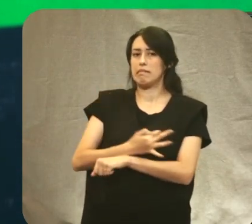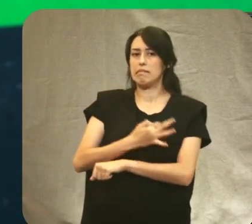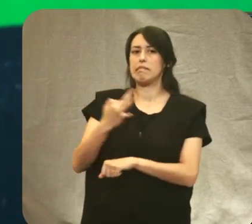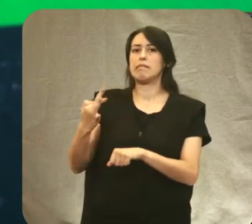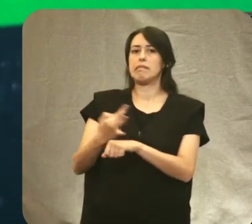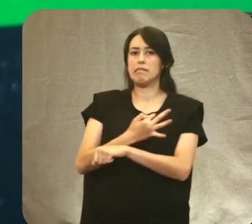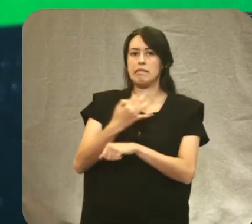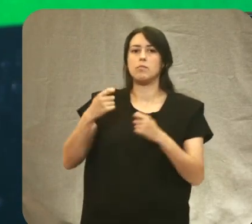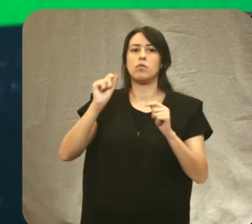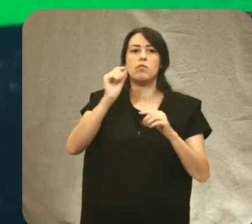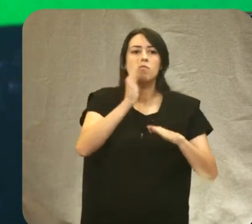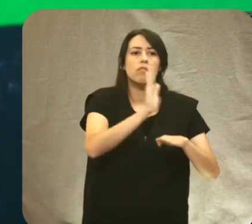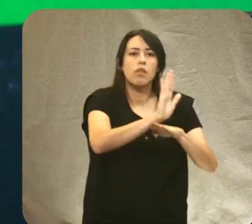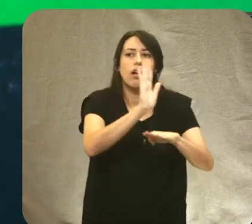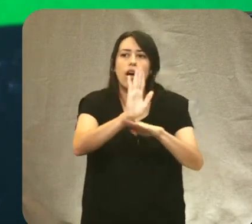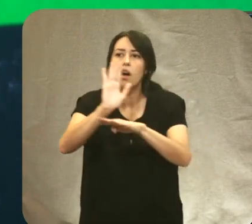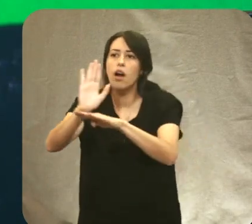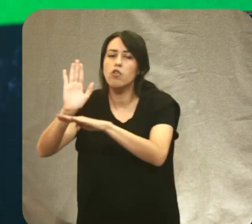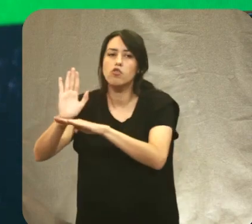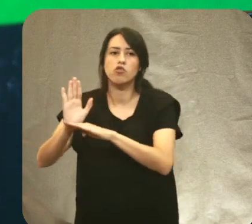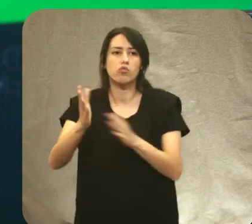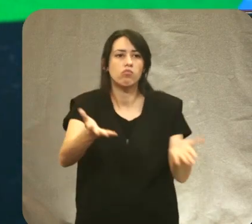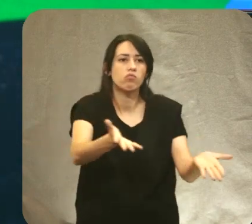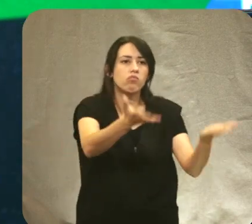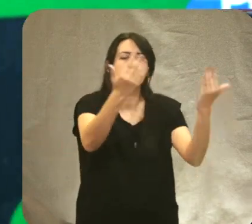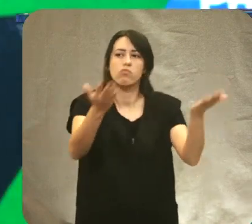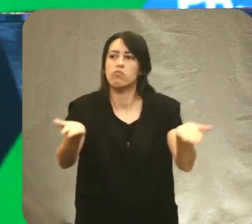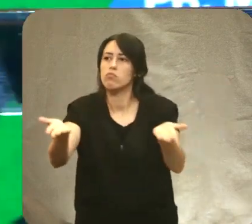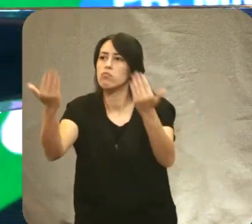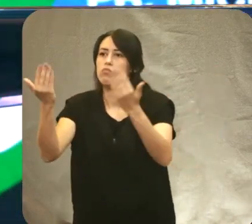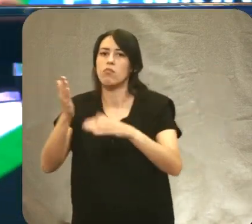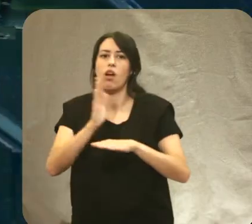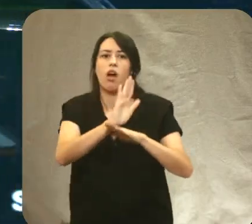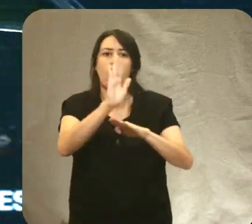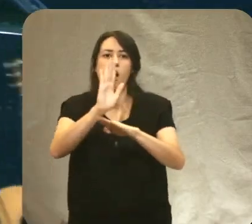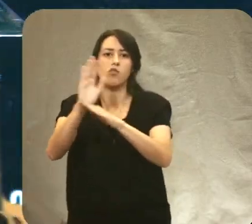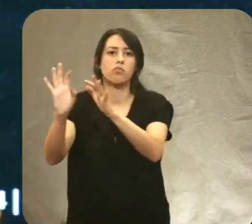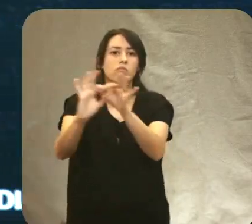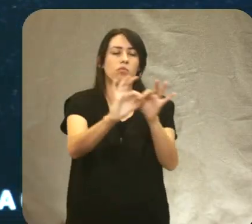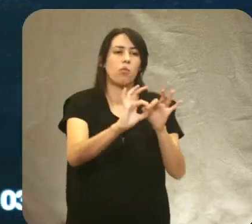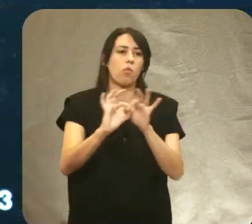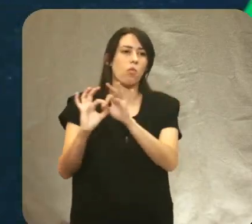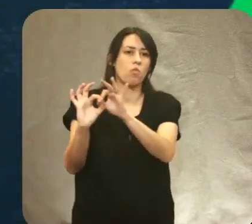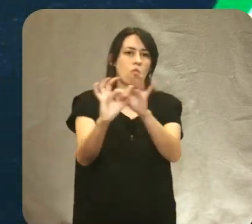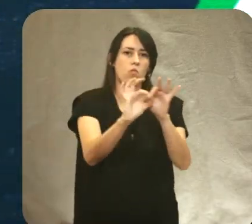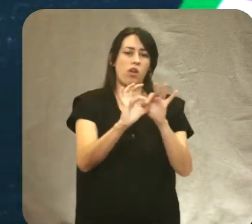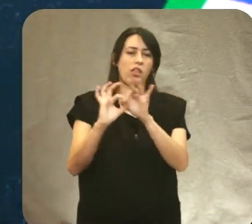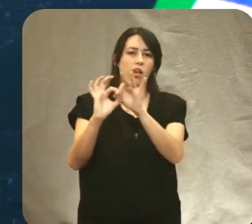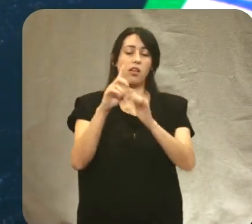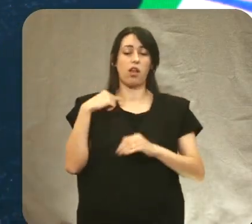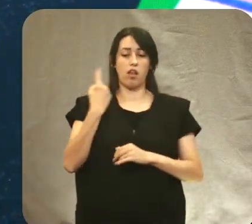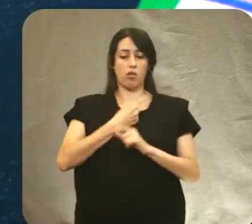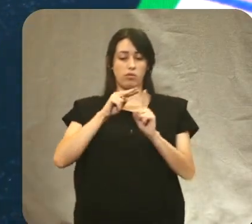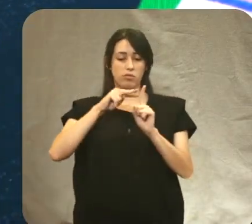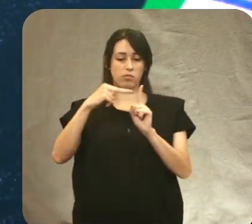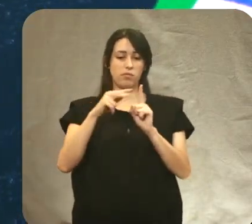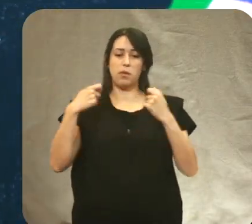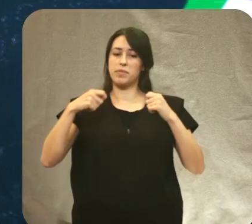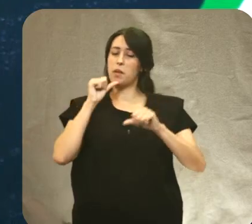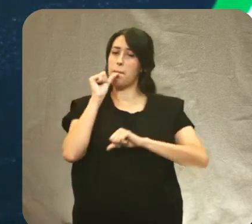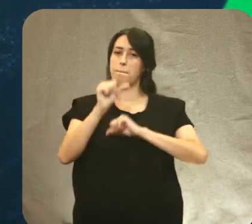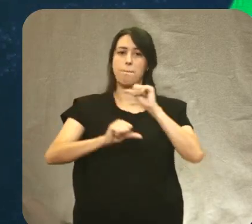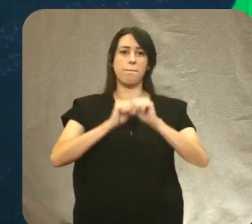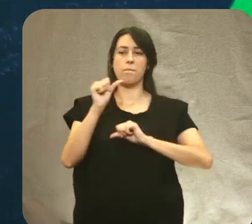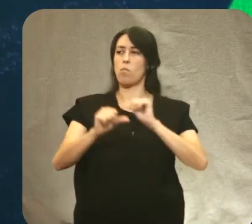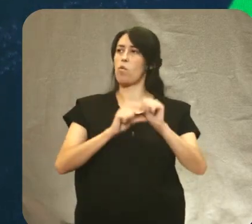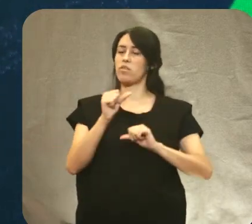Levantar o outro, deixar o outro mais alto. Essa é a ideia. A unidade acontece quando a nossa perspectiva muda.